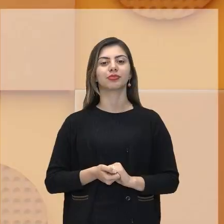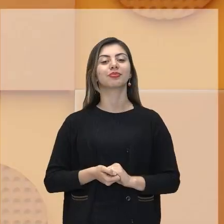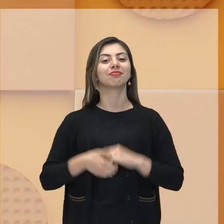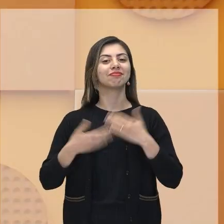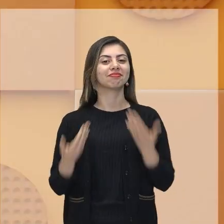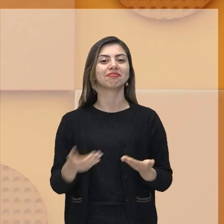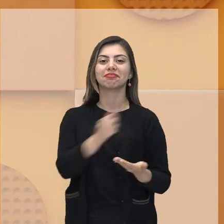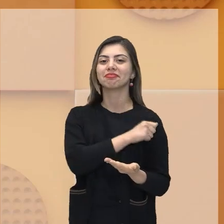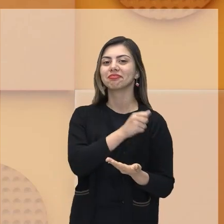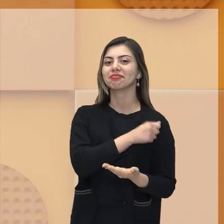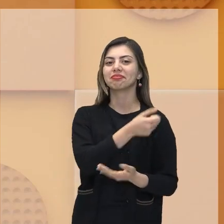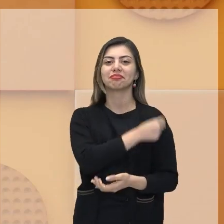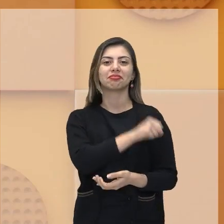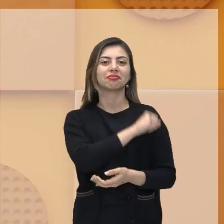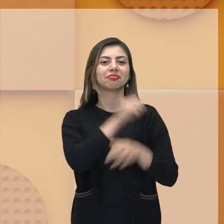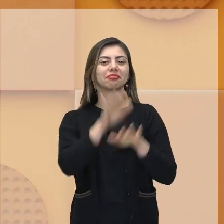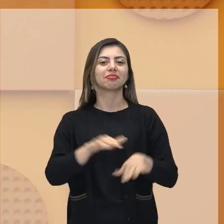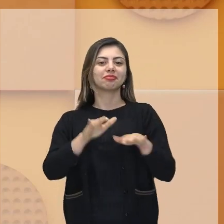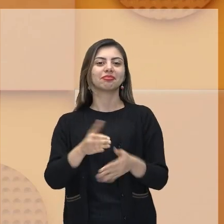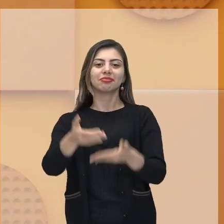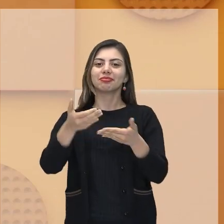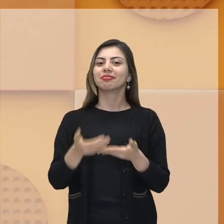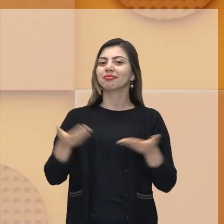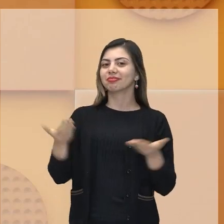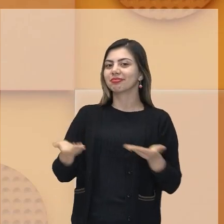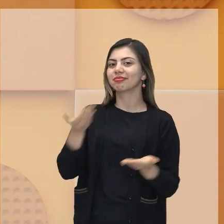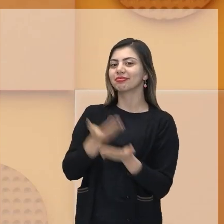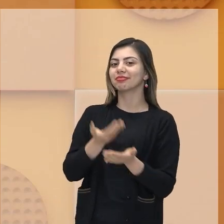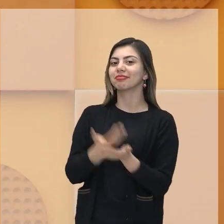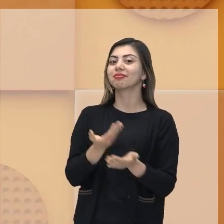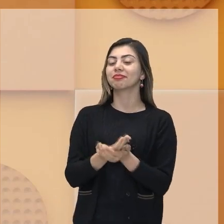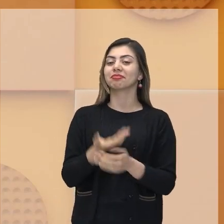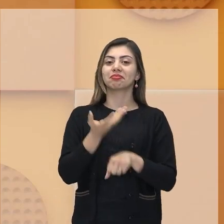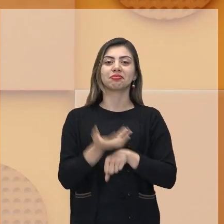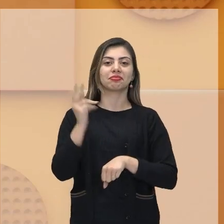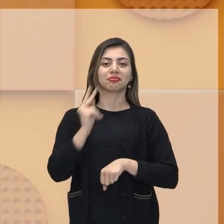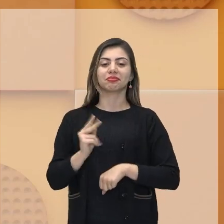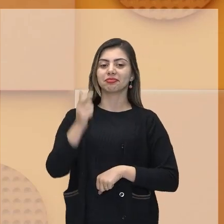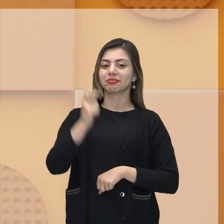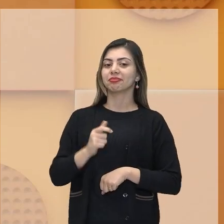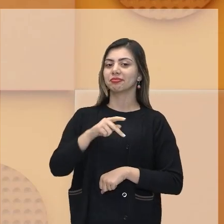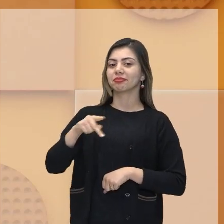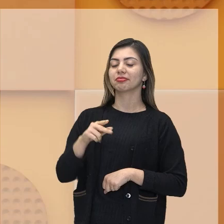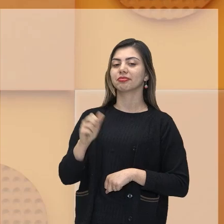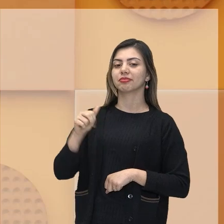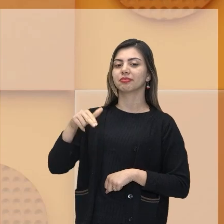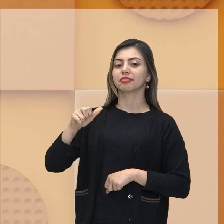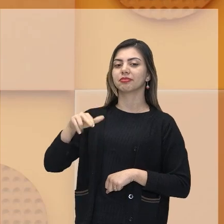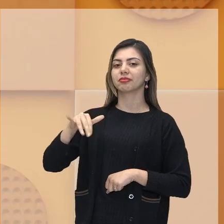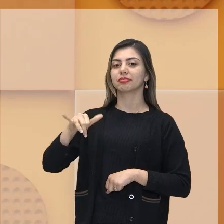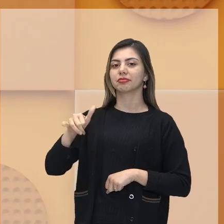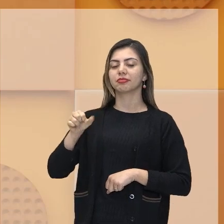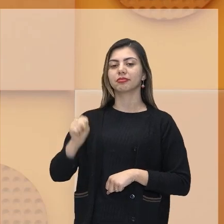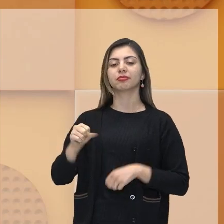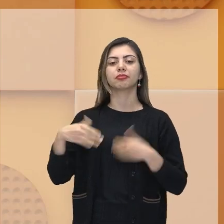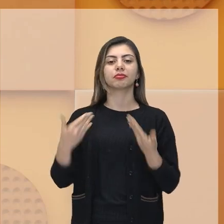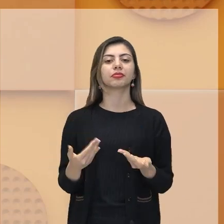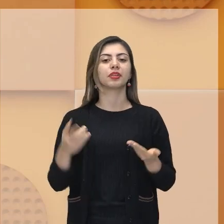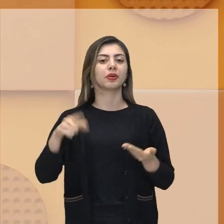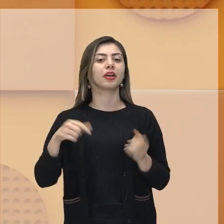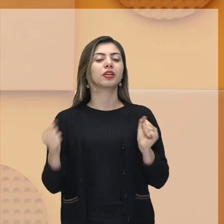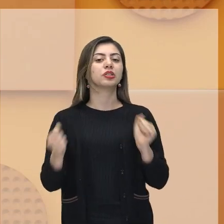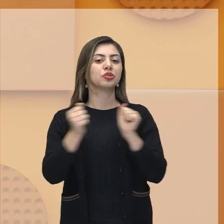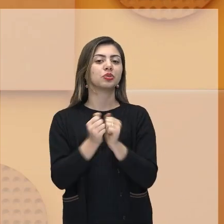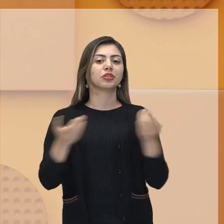Turminha boa do 8º ano, sejam bem-vindos a mais uma aula de História. Eu sou o professor Ananias Carvalho, serei o seu